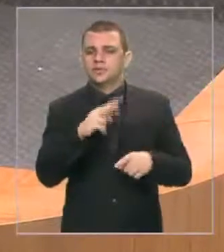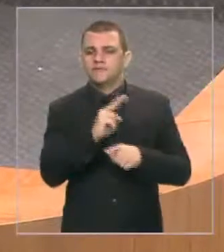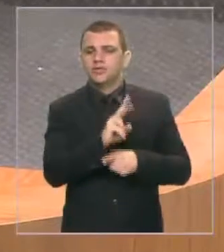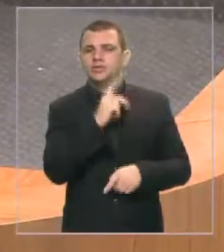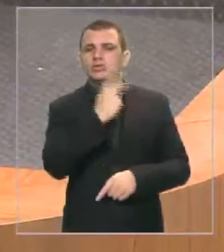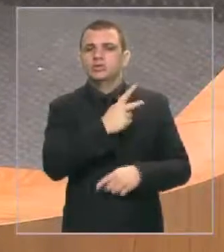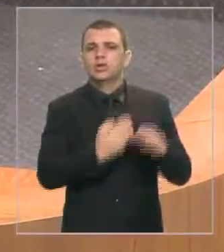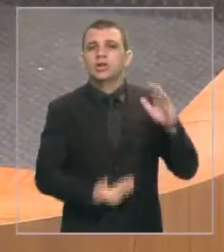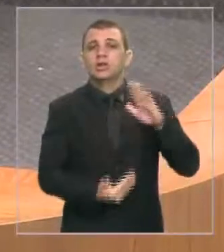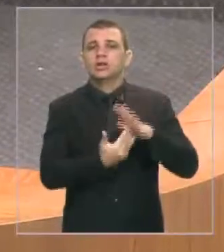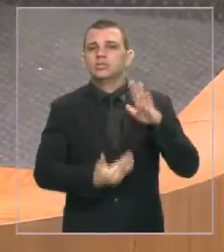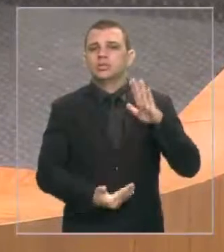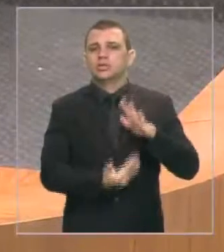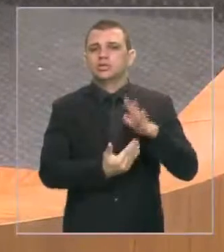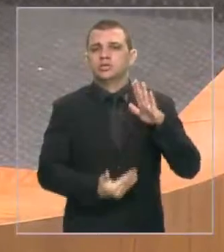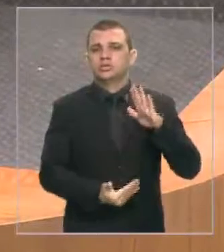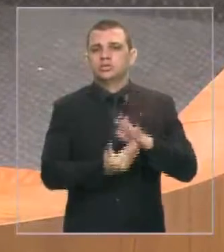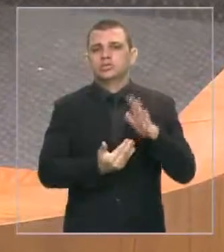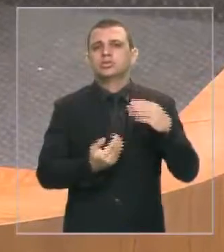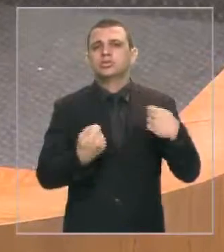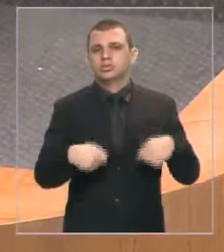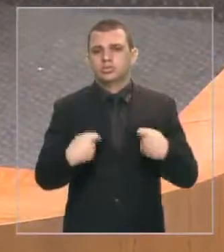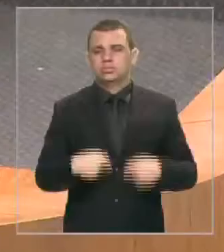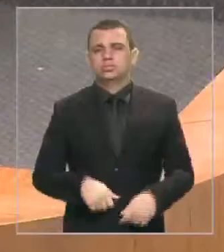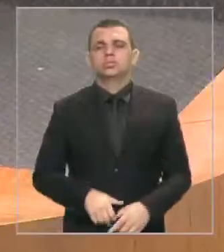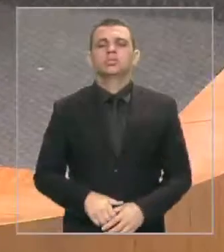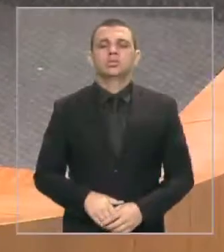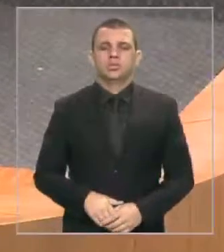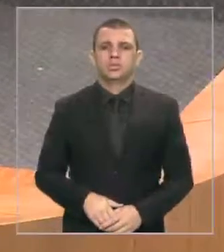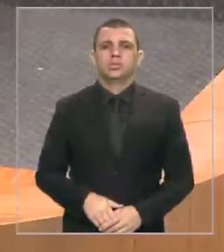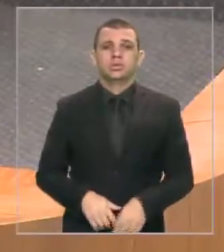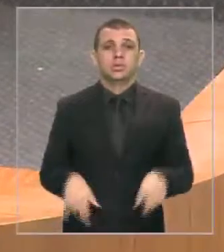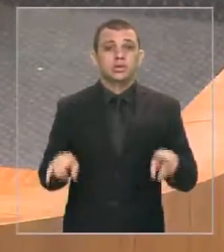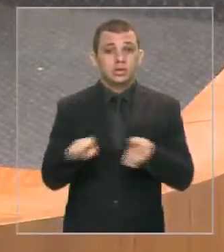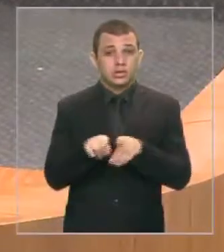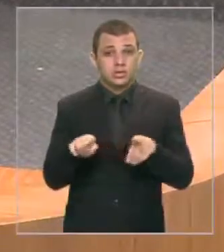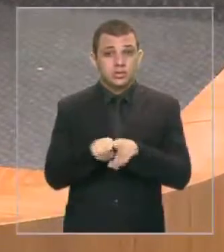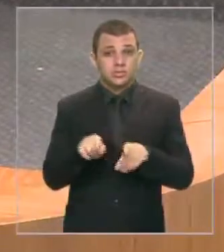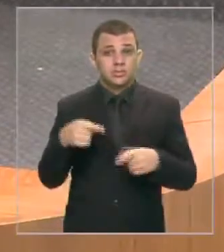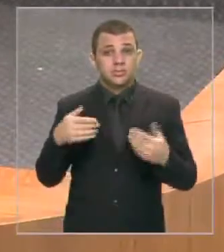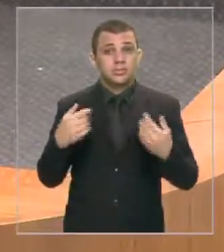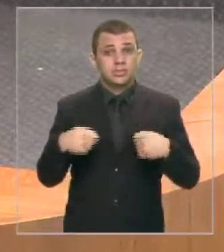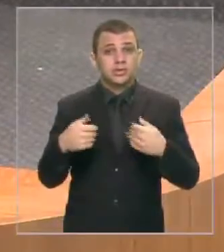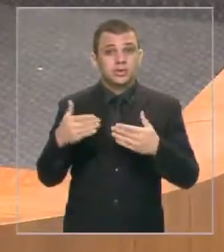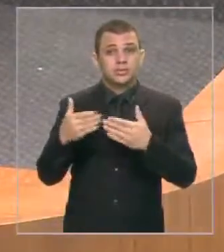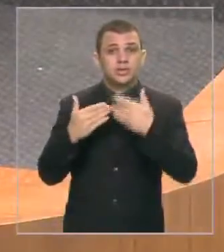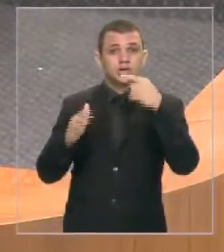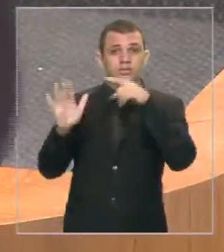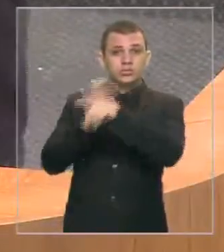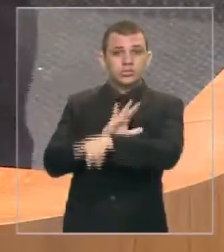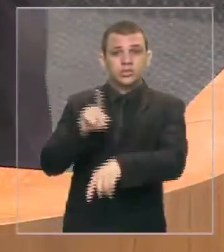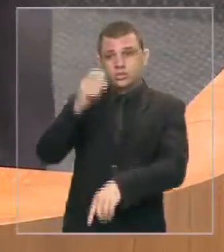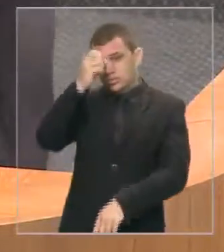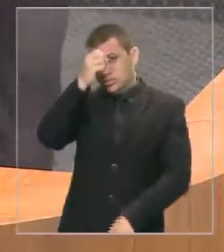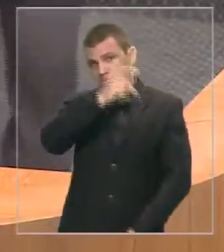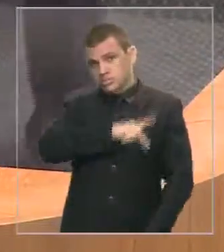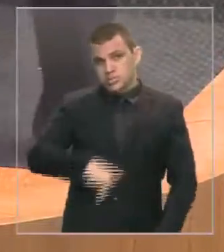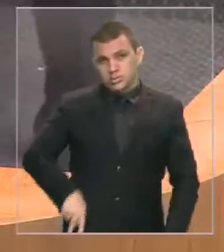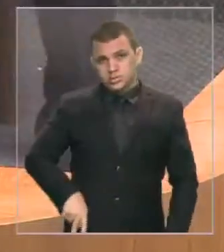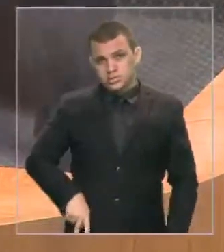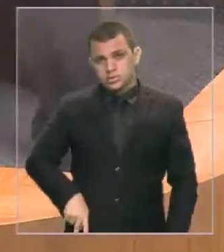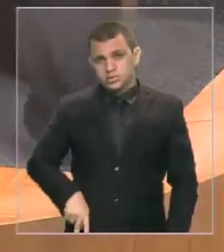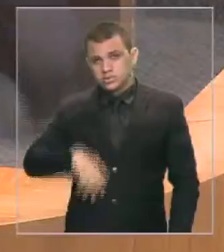abrangência material. Além disso, que se exija do presidente da República, e aqui nesse caso do